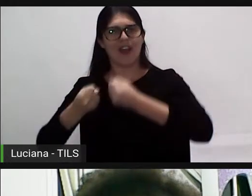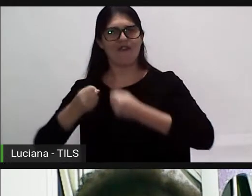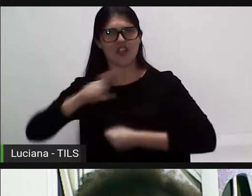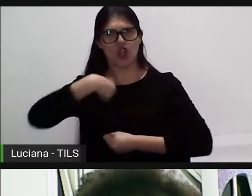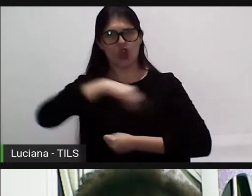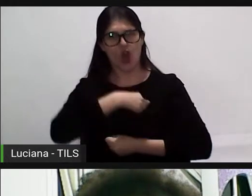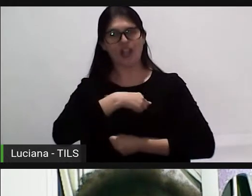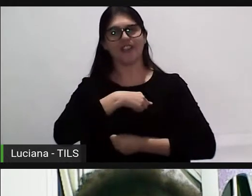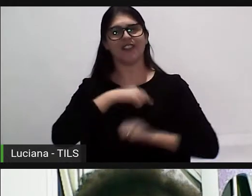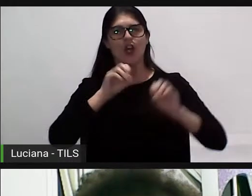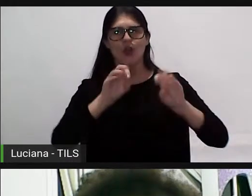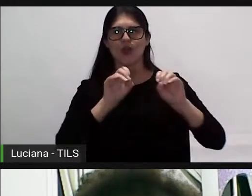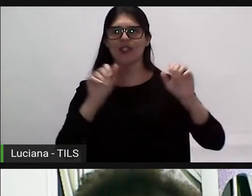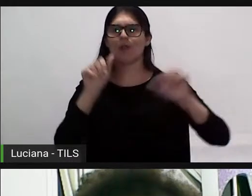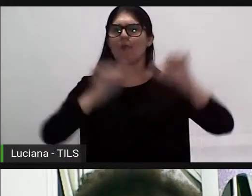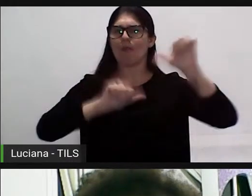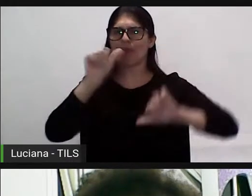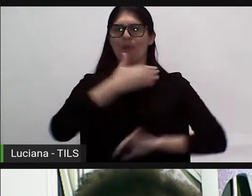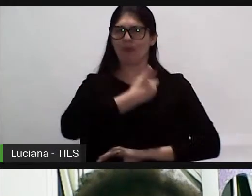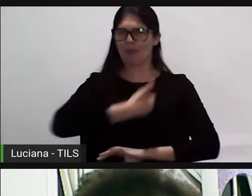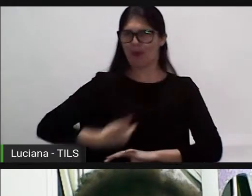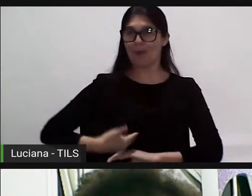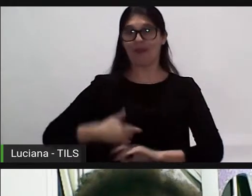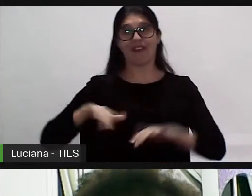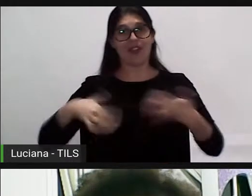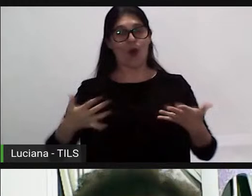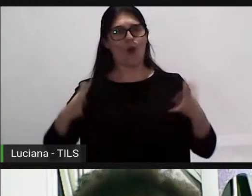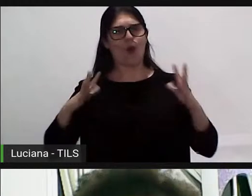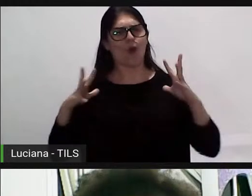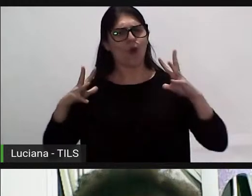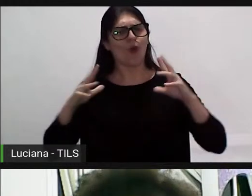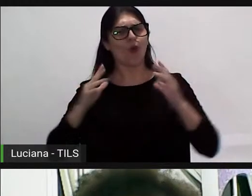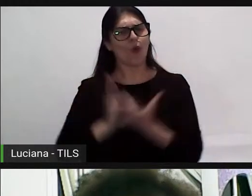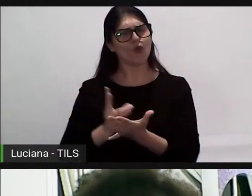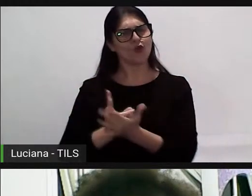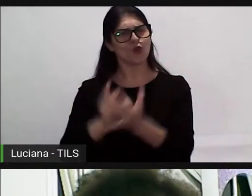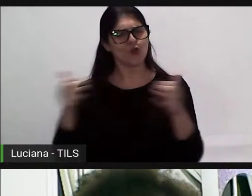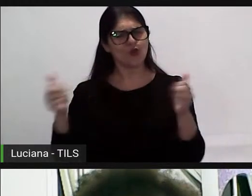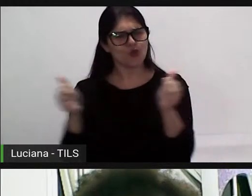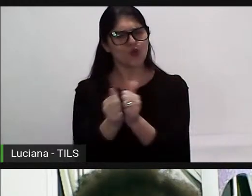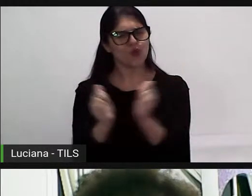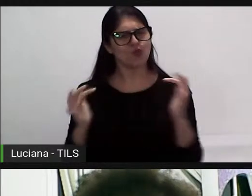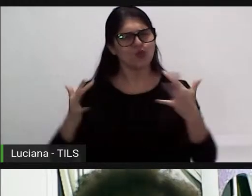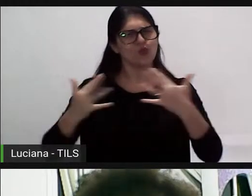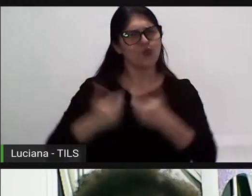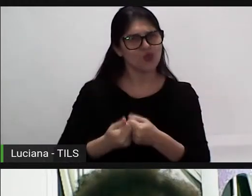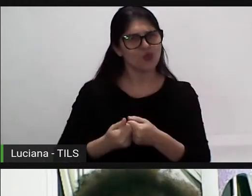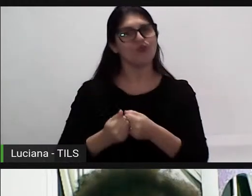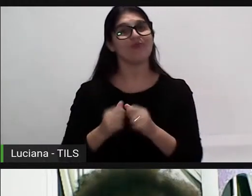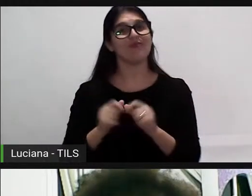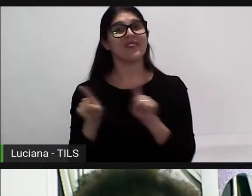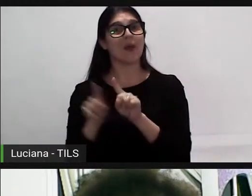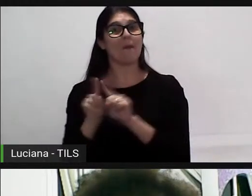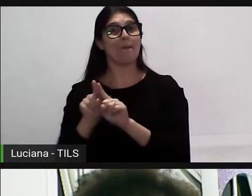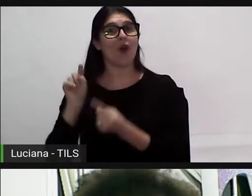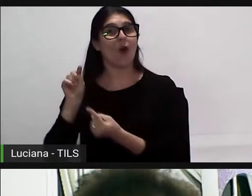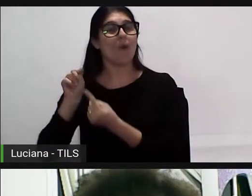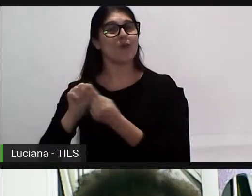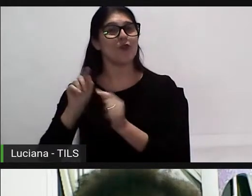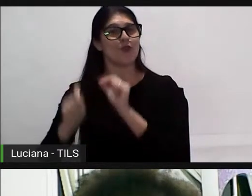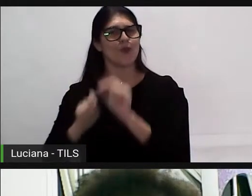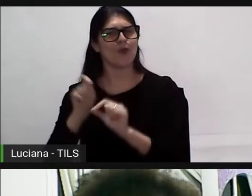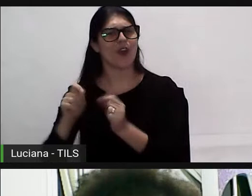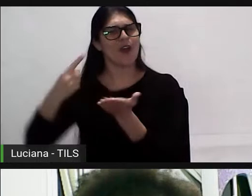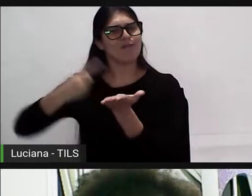acaso. Seguimos juntos e juntas, cada vez mais comprometidos em construir um mundo diferente daquele estruturado